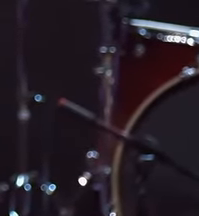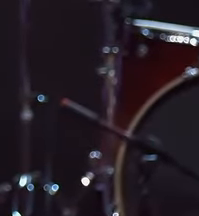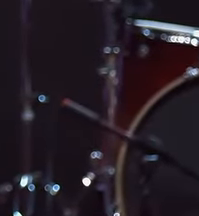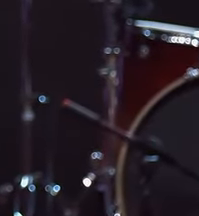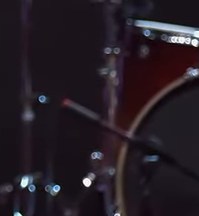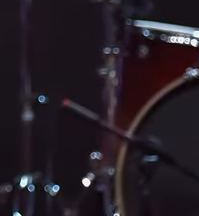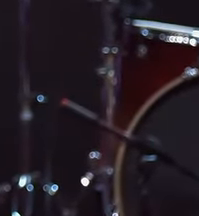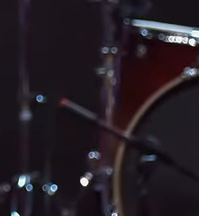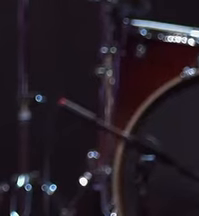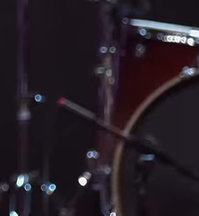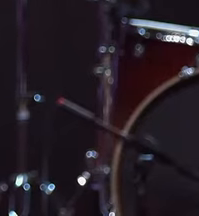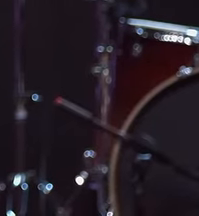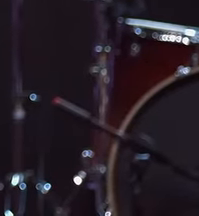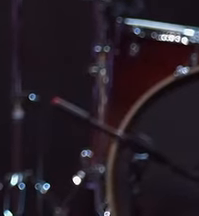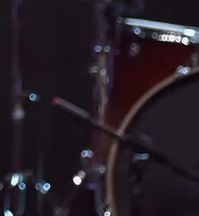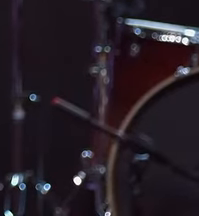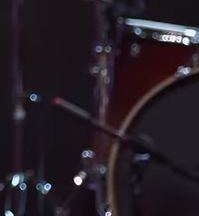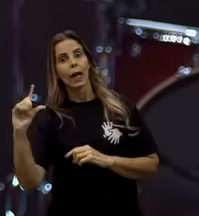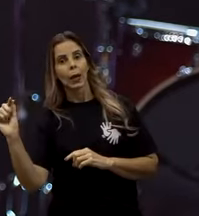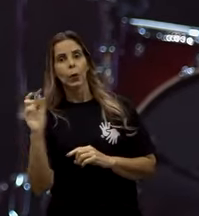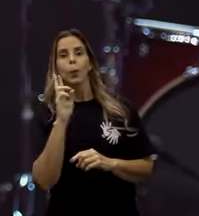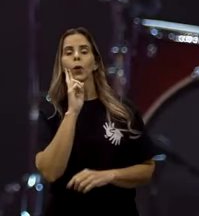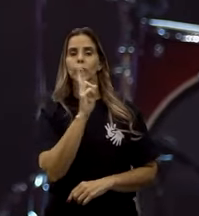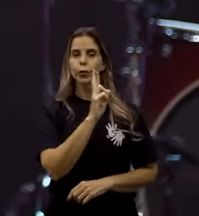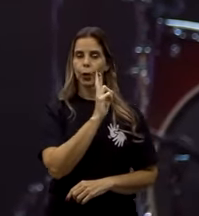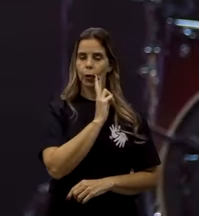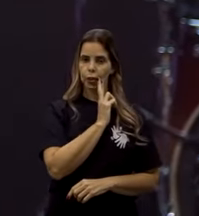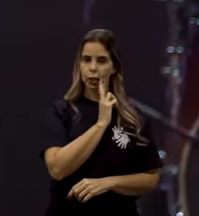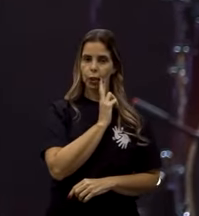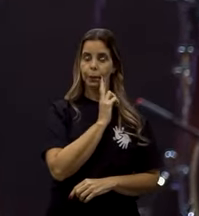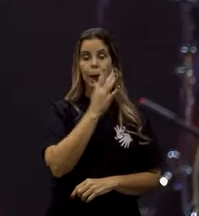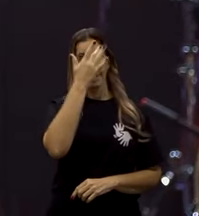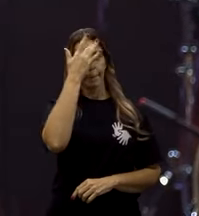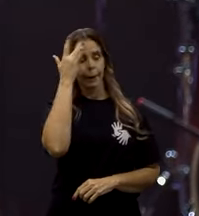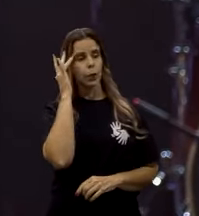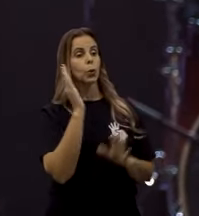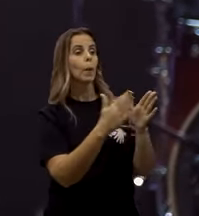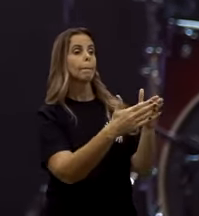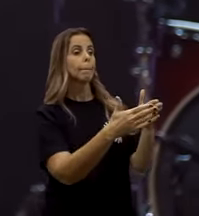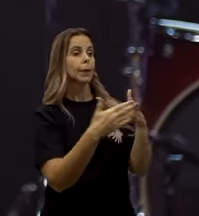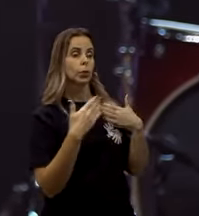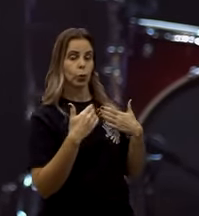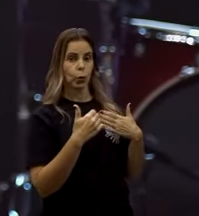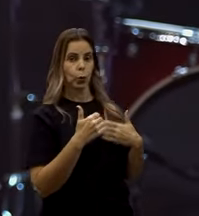pessoas que o cara pediu eu quero uma água uma Coca e um suco falei